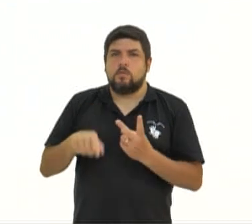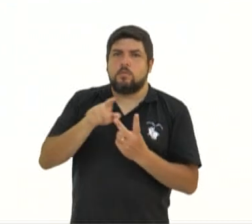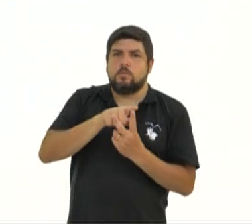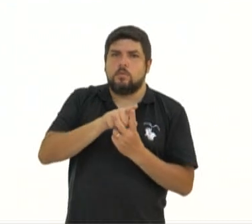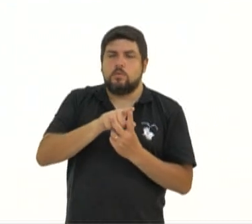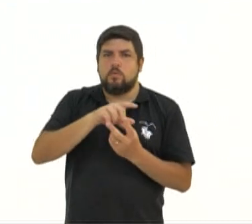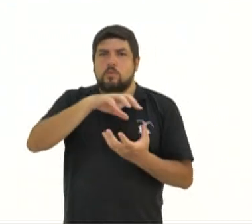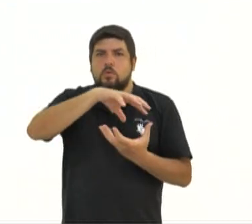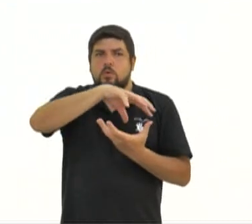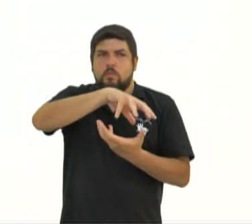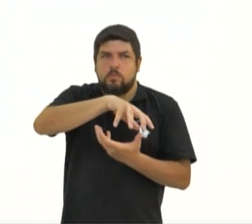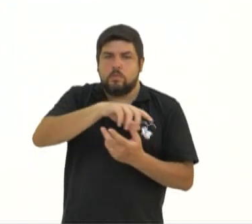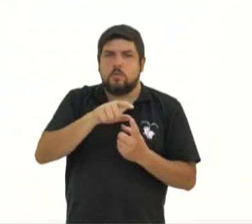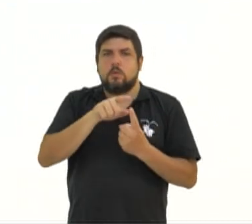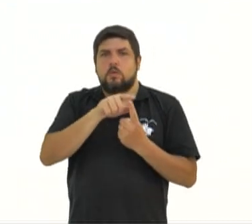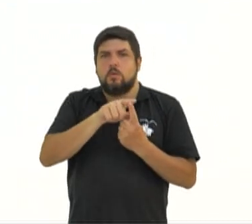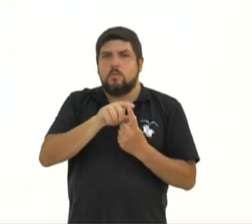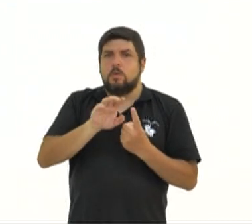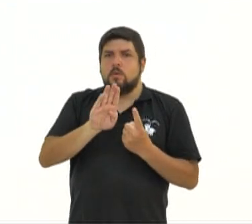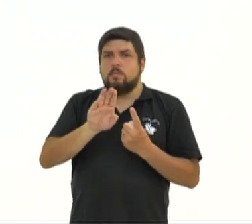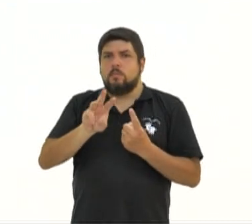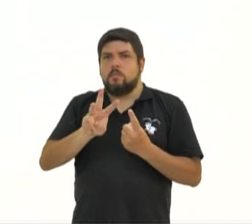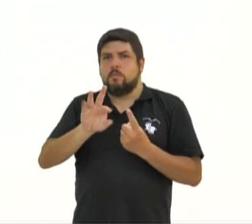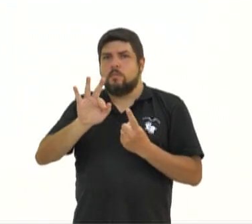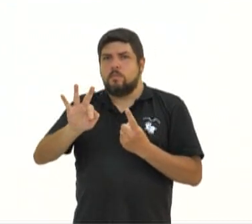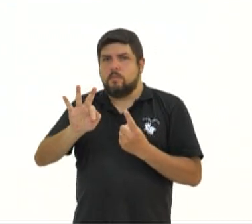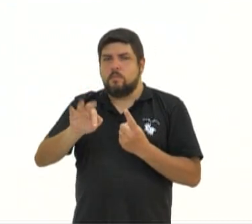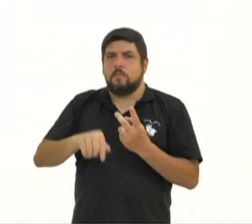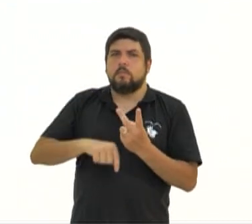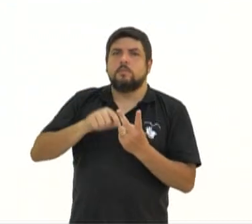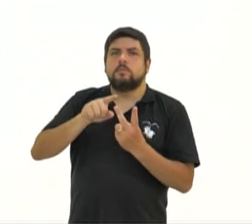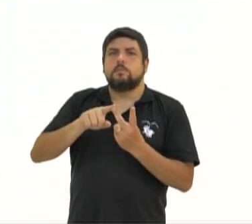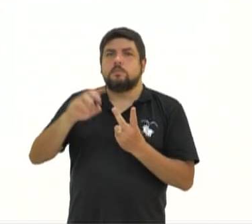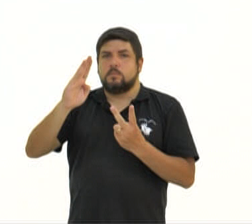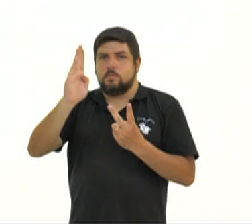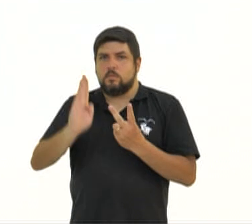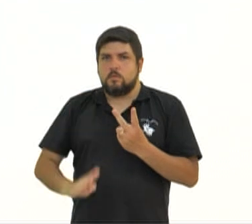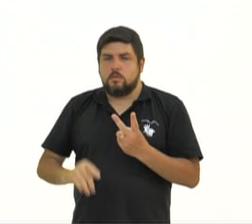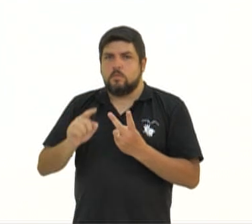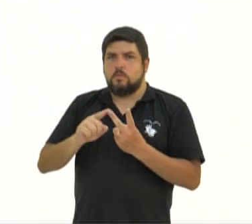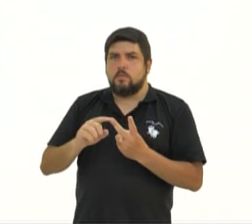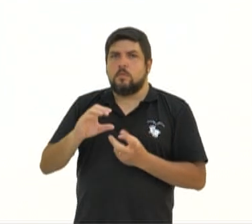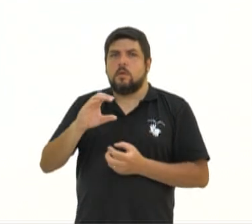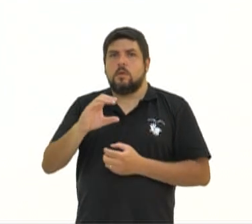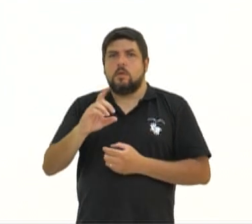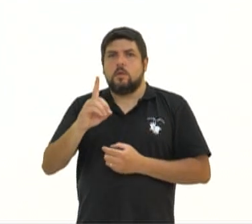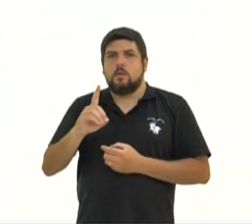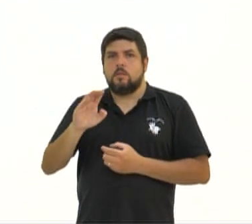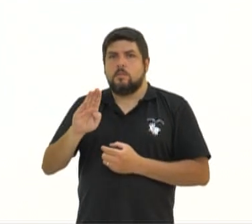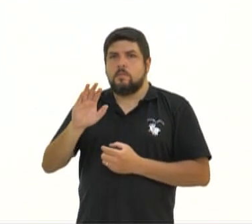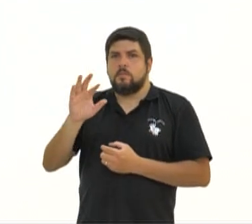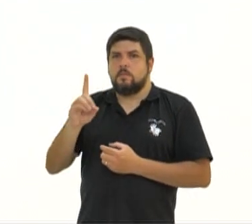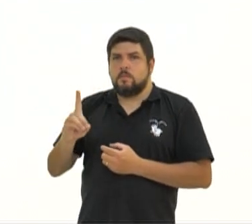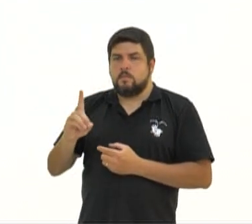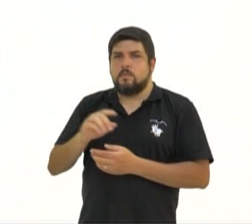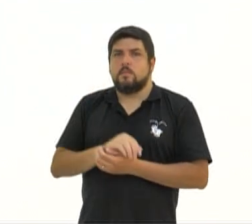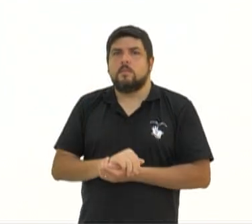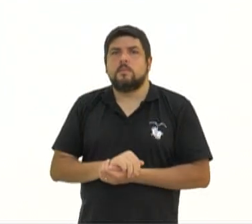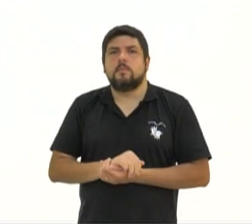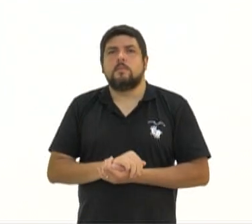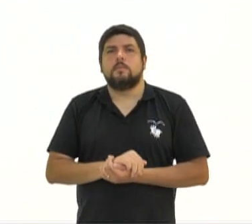a BWF. E no Brasil nós temos a CBBD, que é a Confederação Brasileira